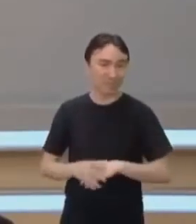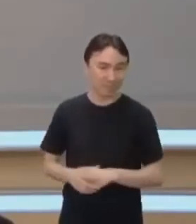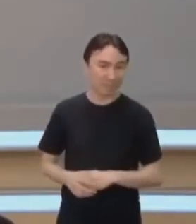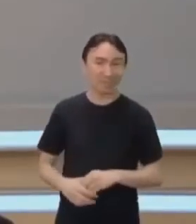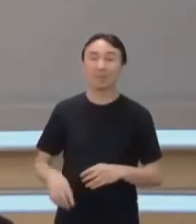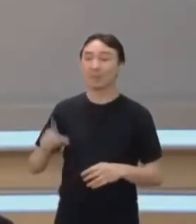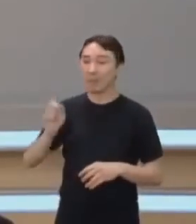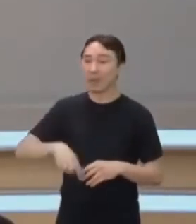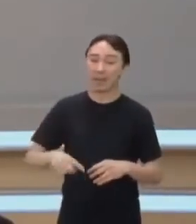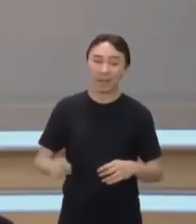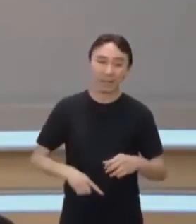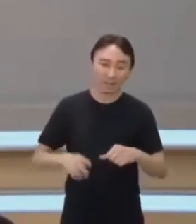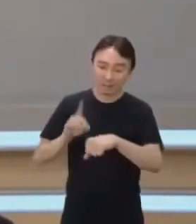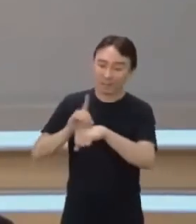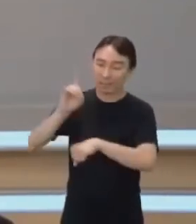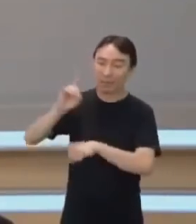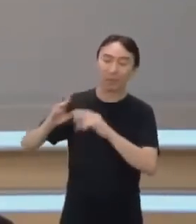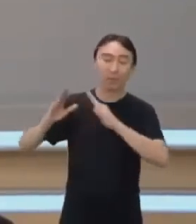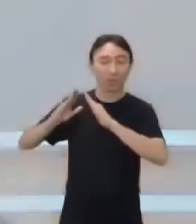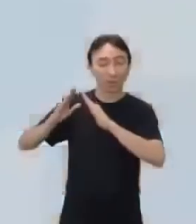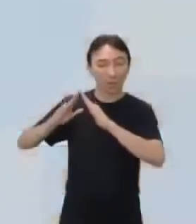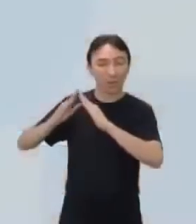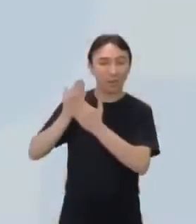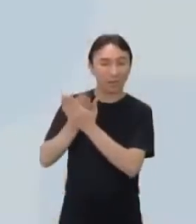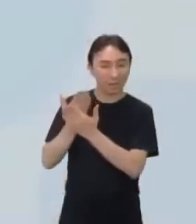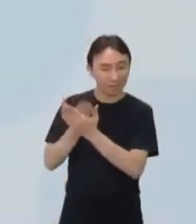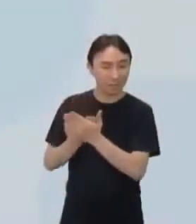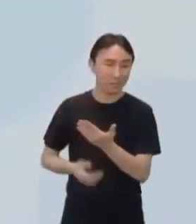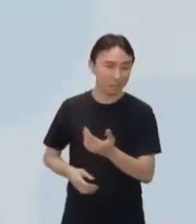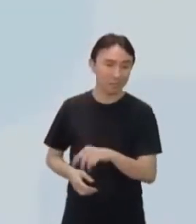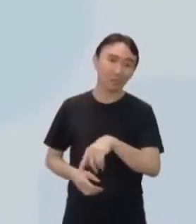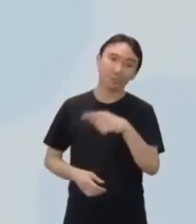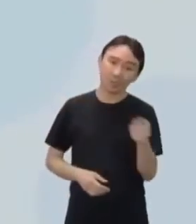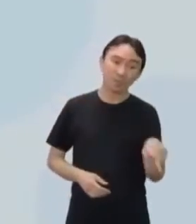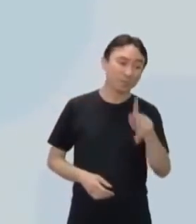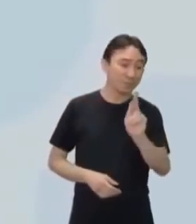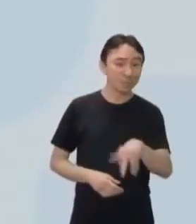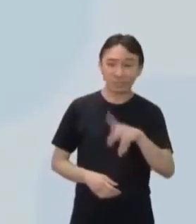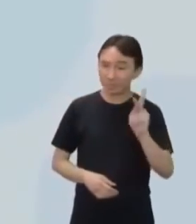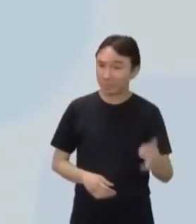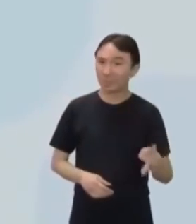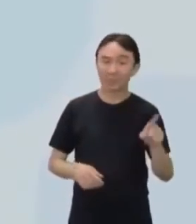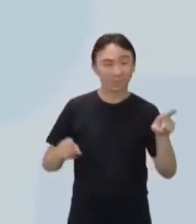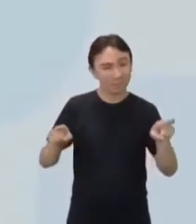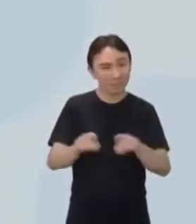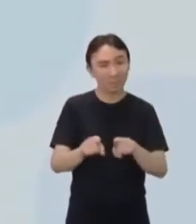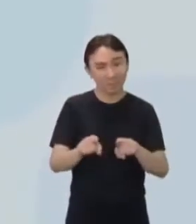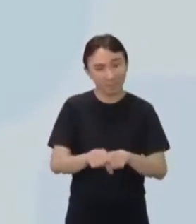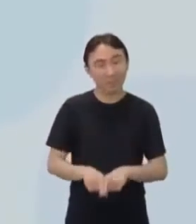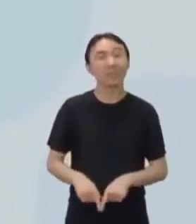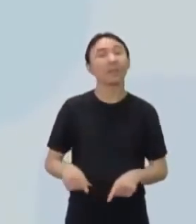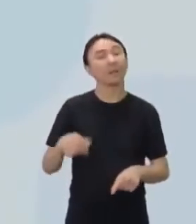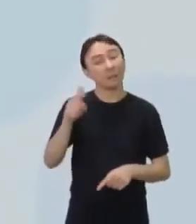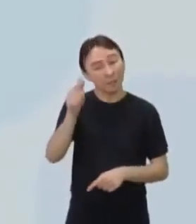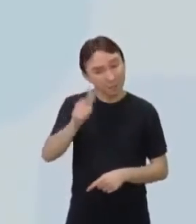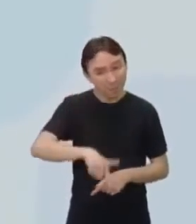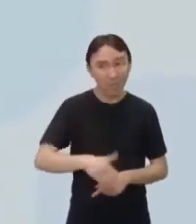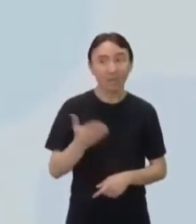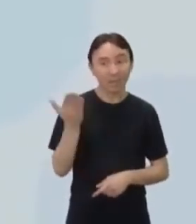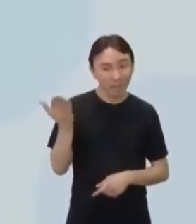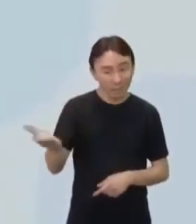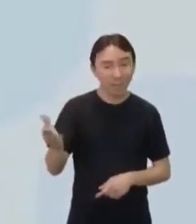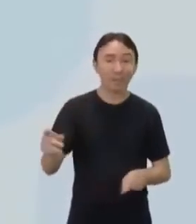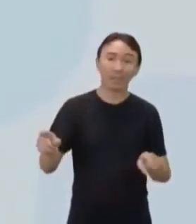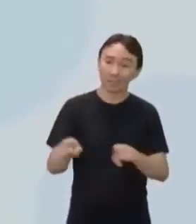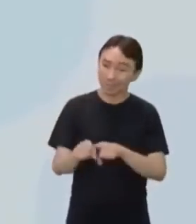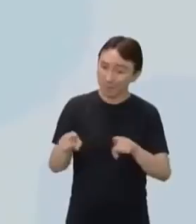escolas, né? Pelos professores também, de todas as unidades de ensino, e também para os estudantes, né, que